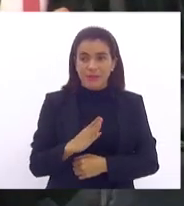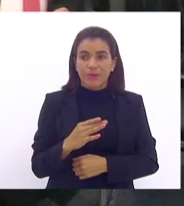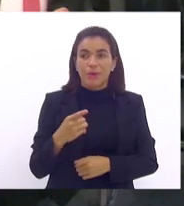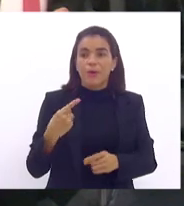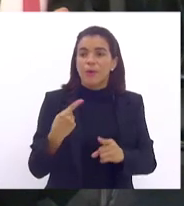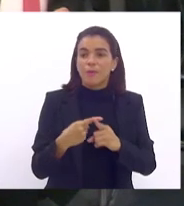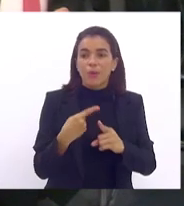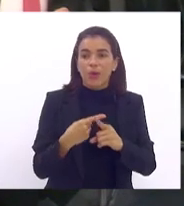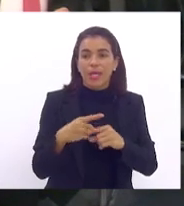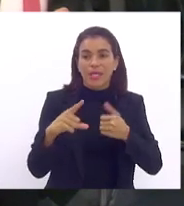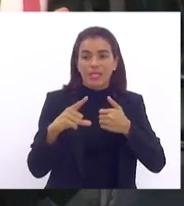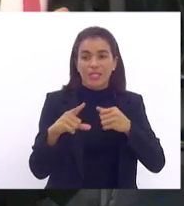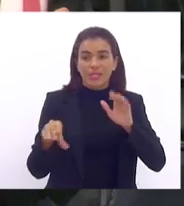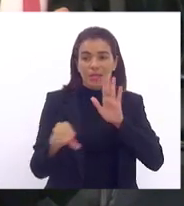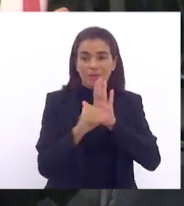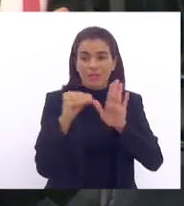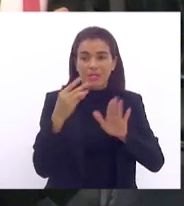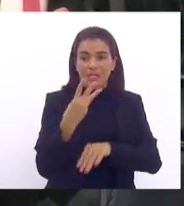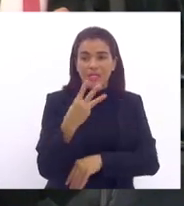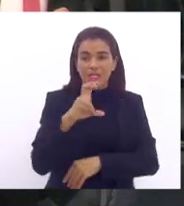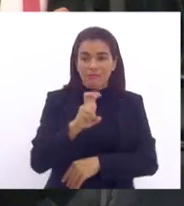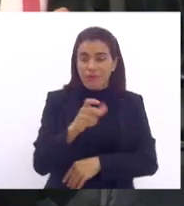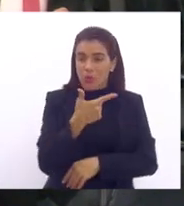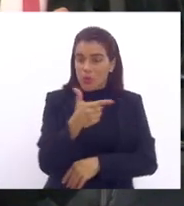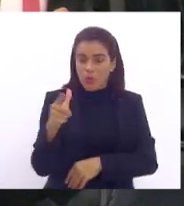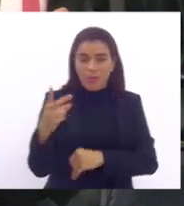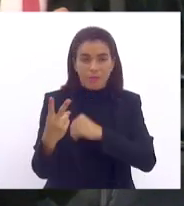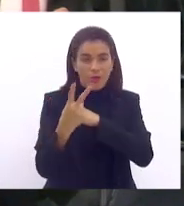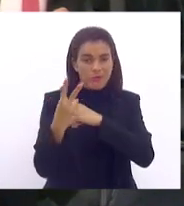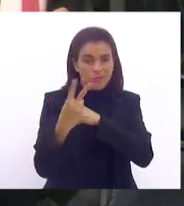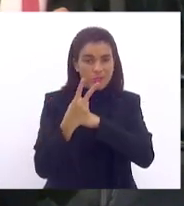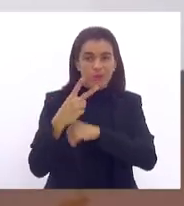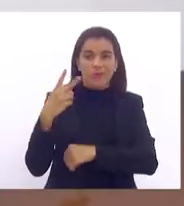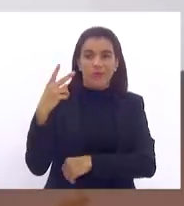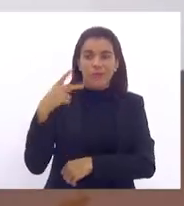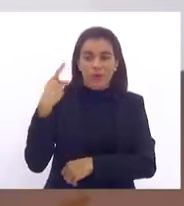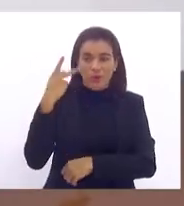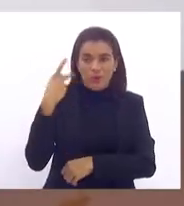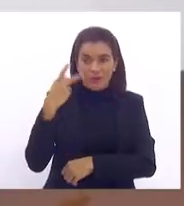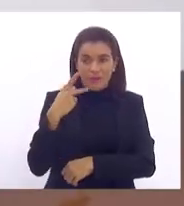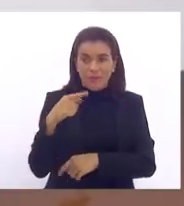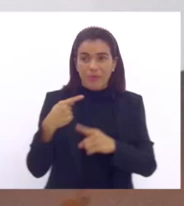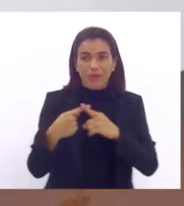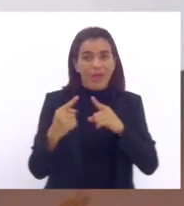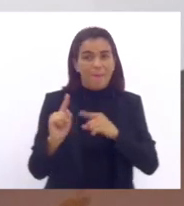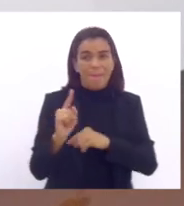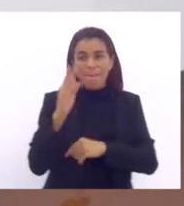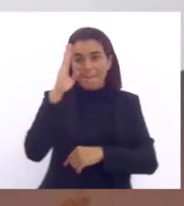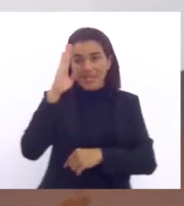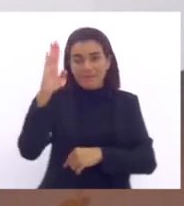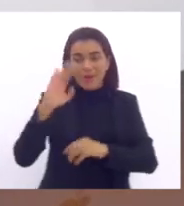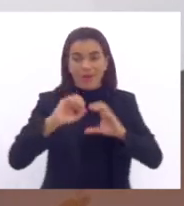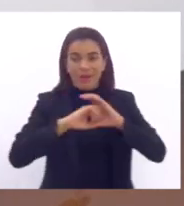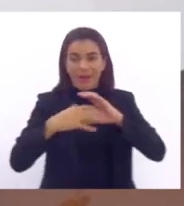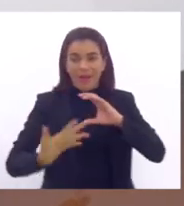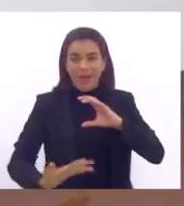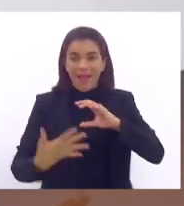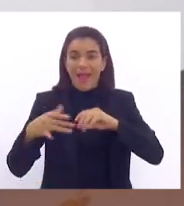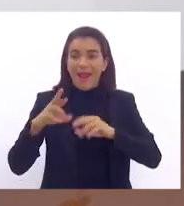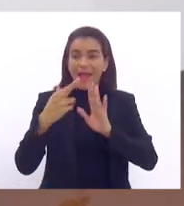desde Mena 35 já não existe a imunidade formal cuja principal característica era regras